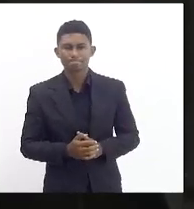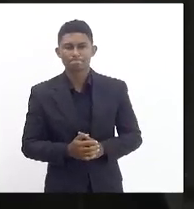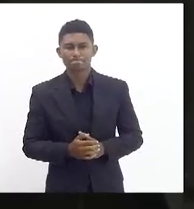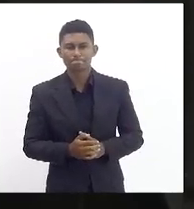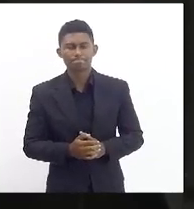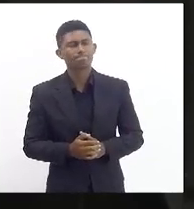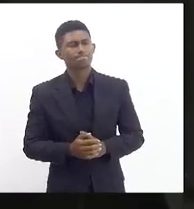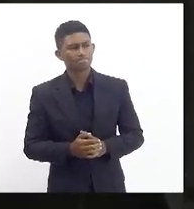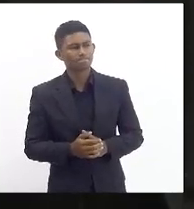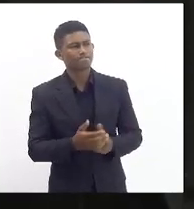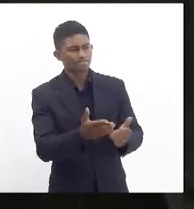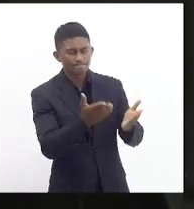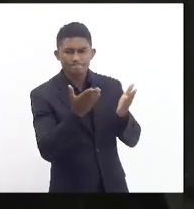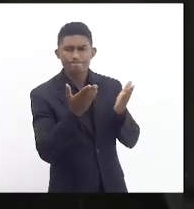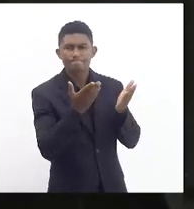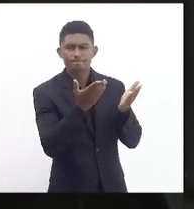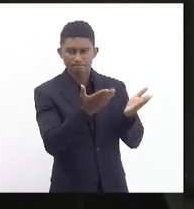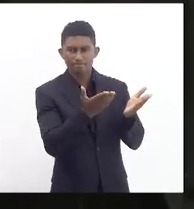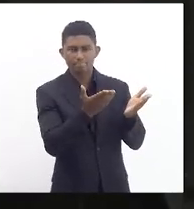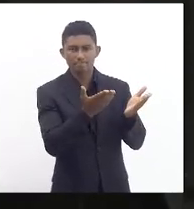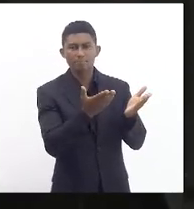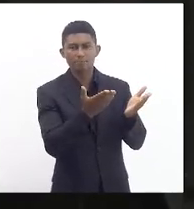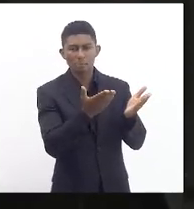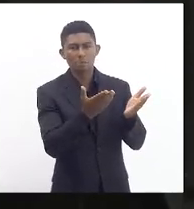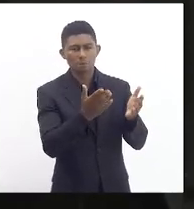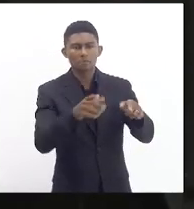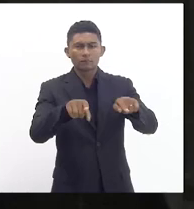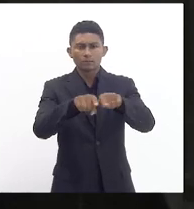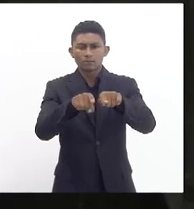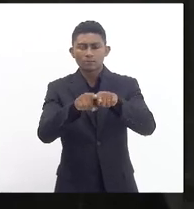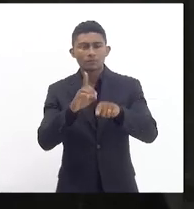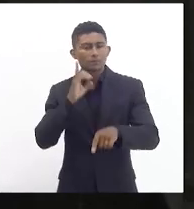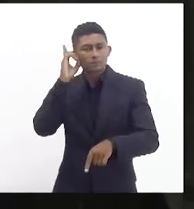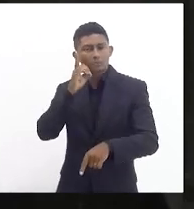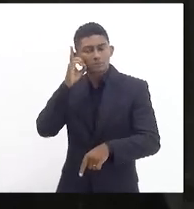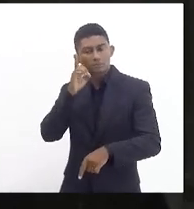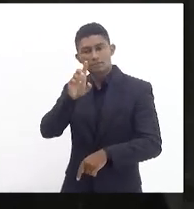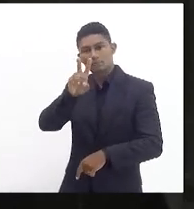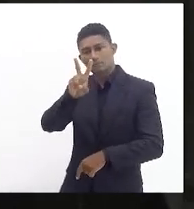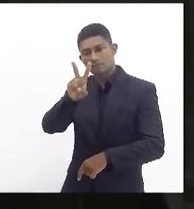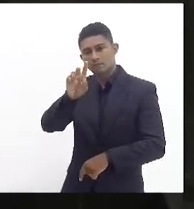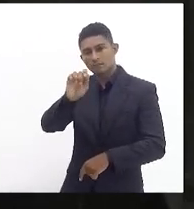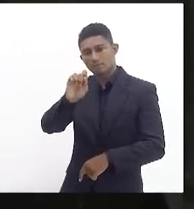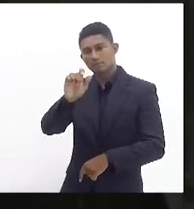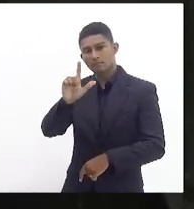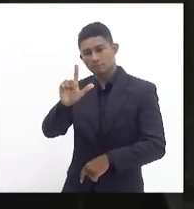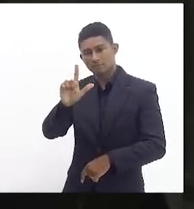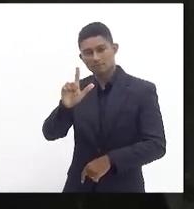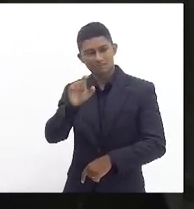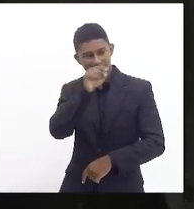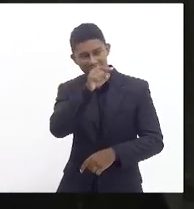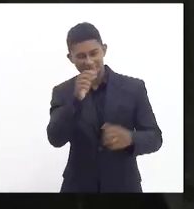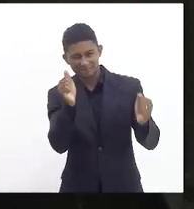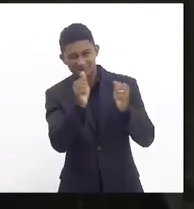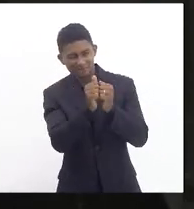seguramente Vossa Excelência e o deputado Val, que lhe acompanha à sua esquerda,